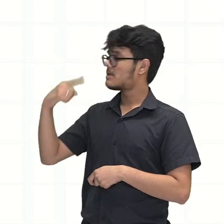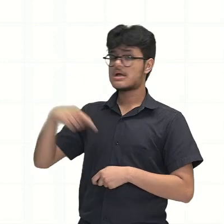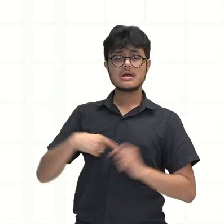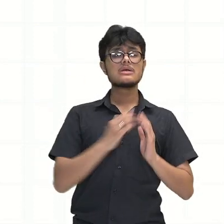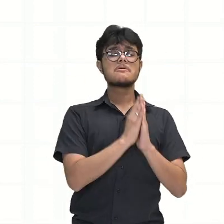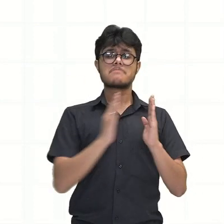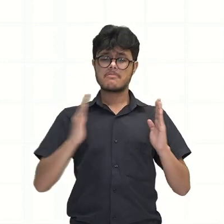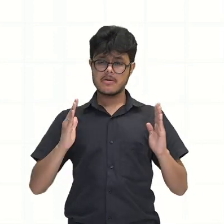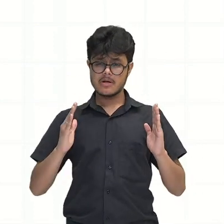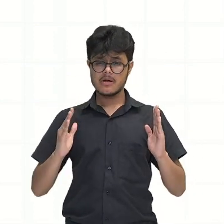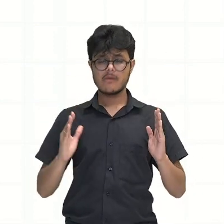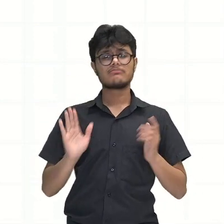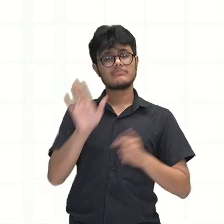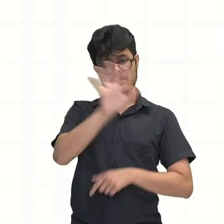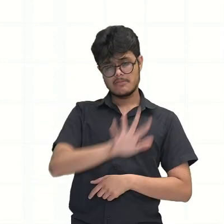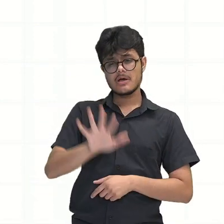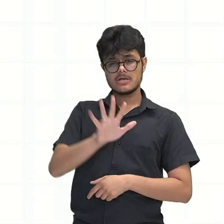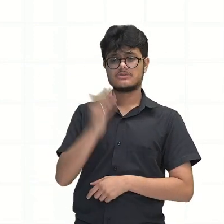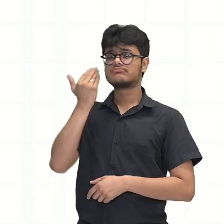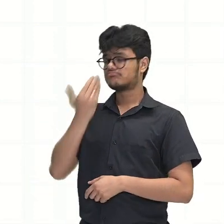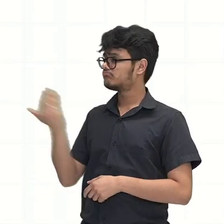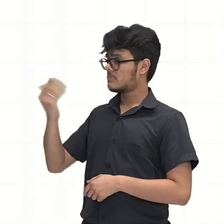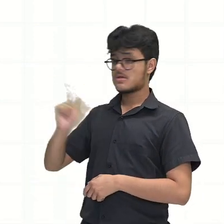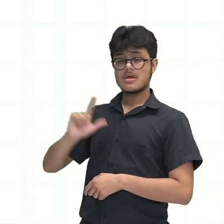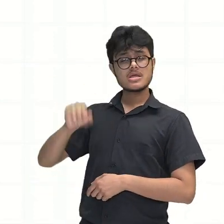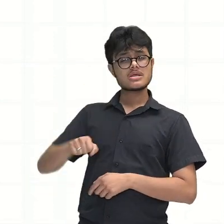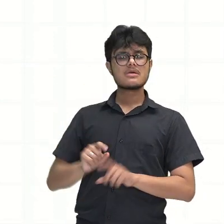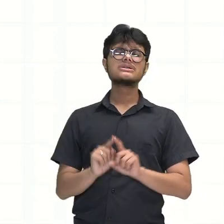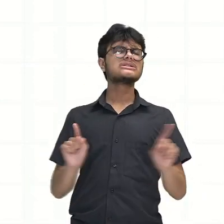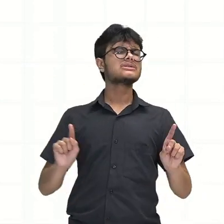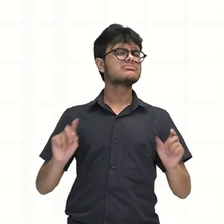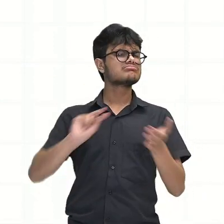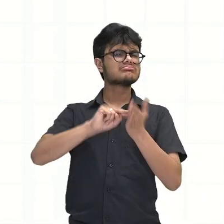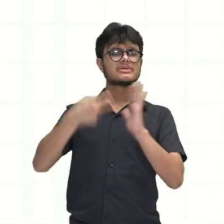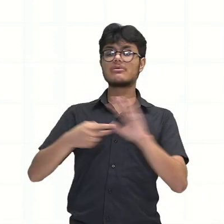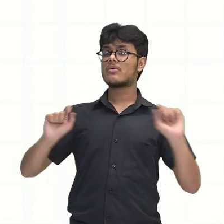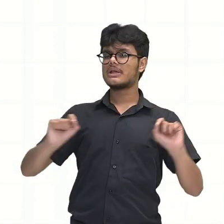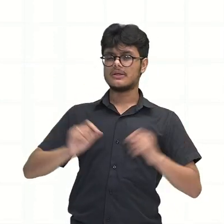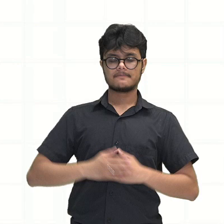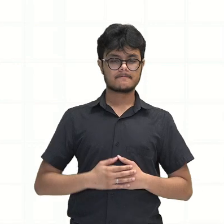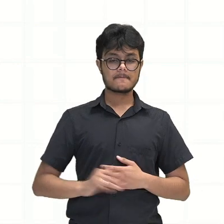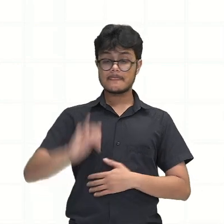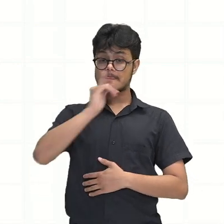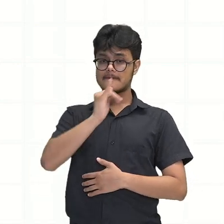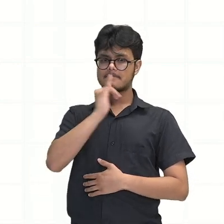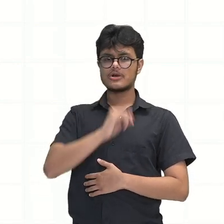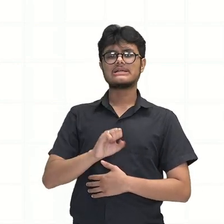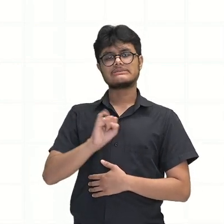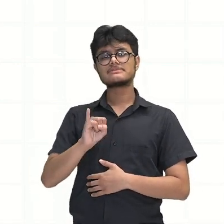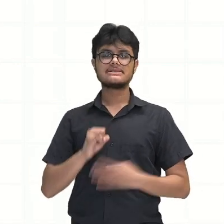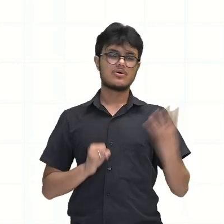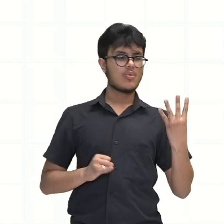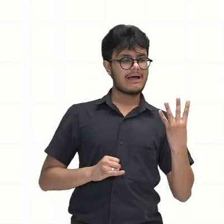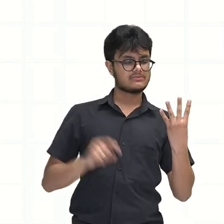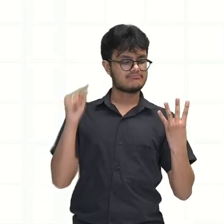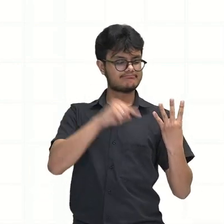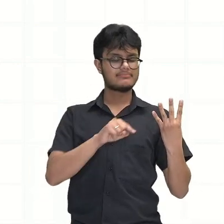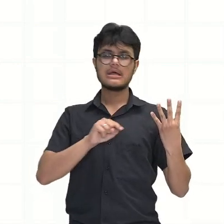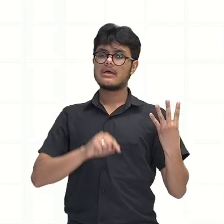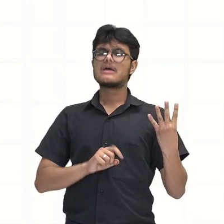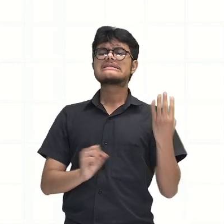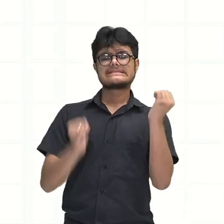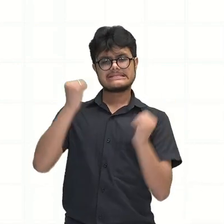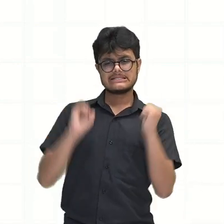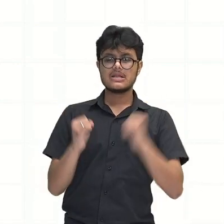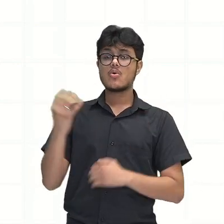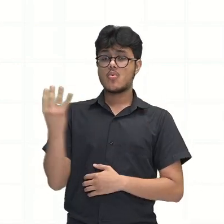dispostos na imagem, certo? E aí, o que isso quer dizer? Então, um motor de 4 cilindros, como